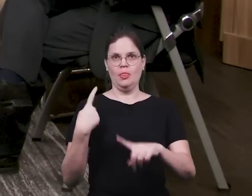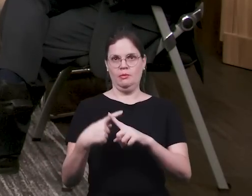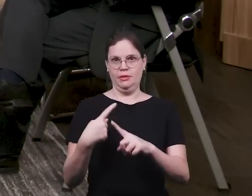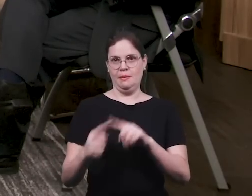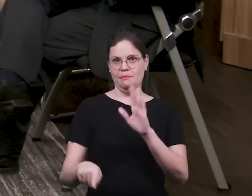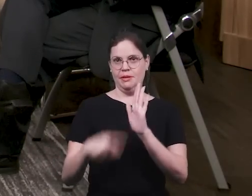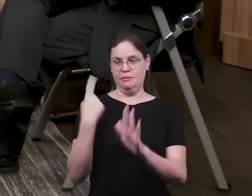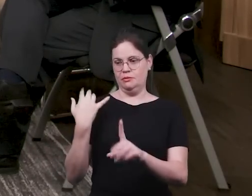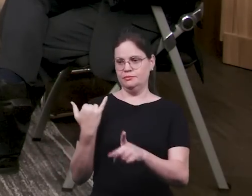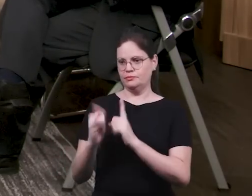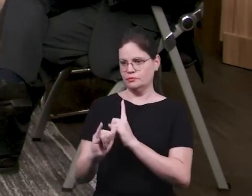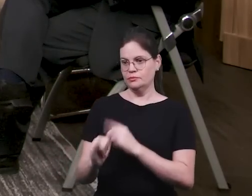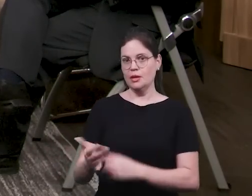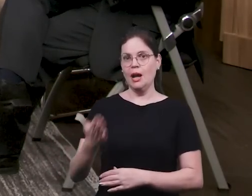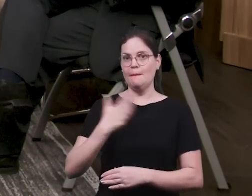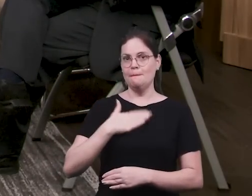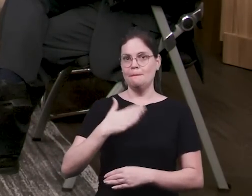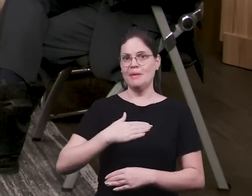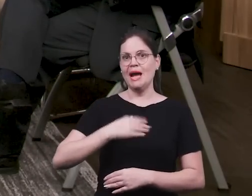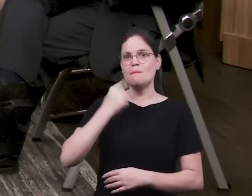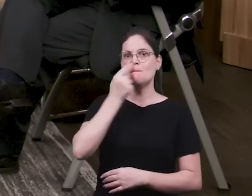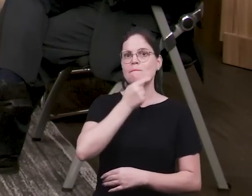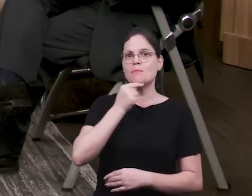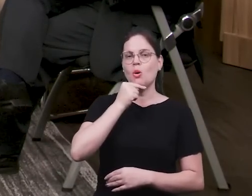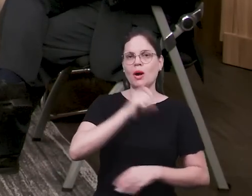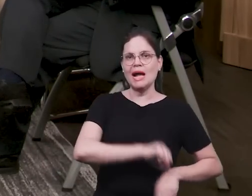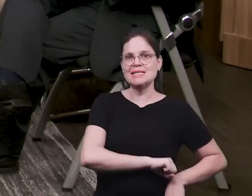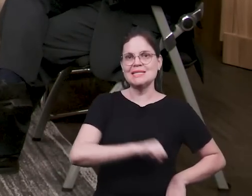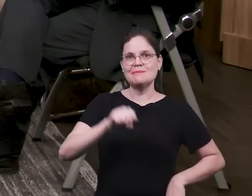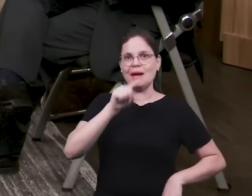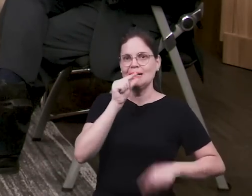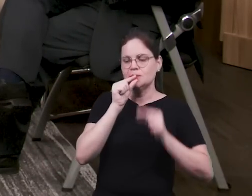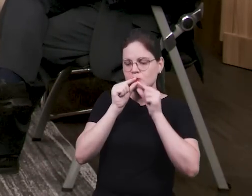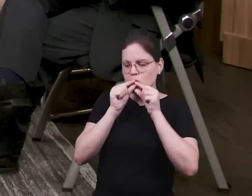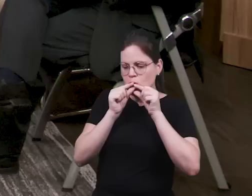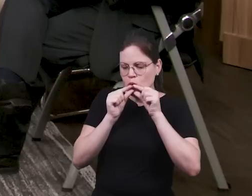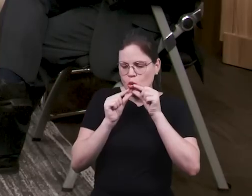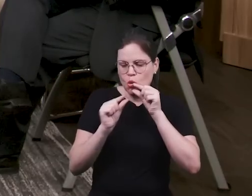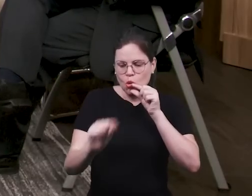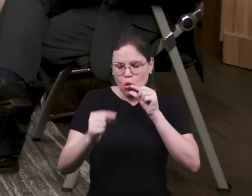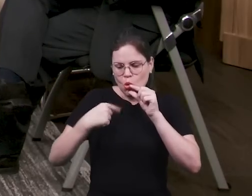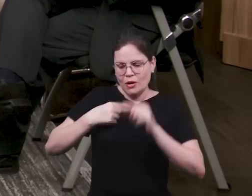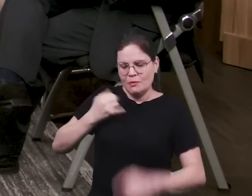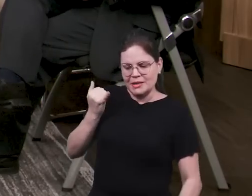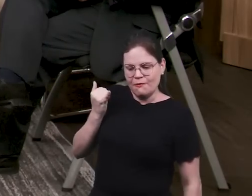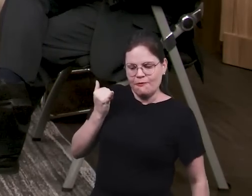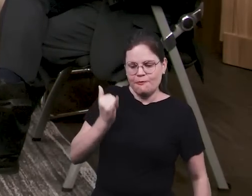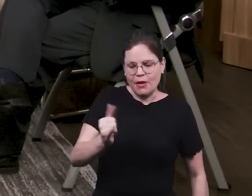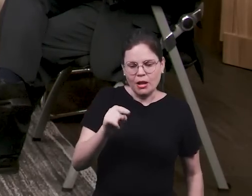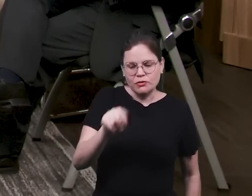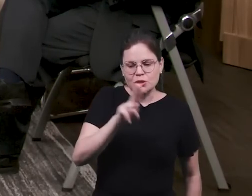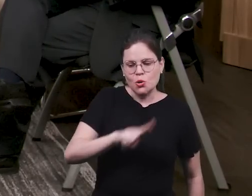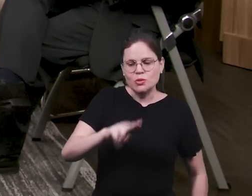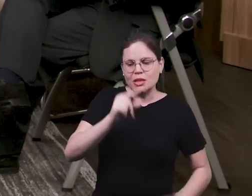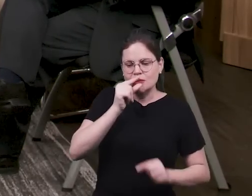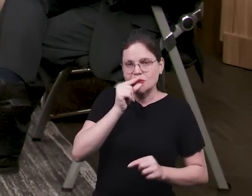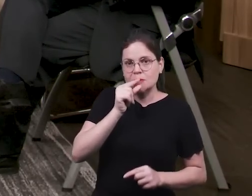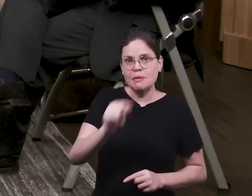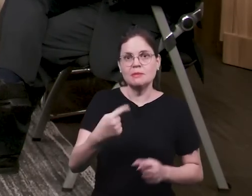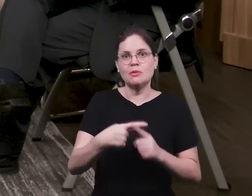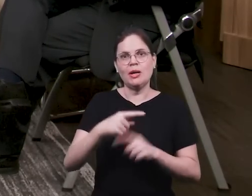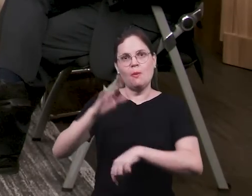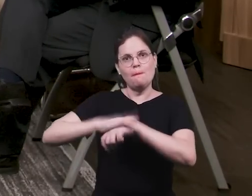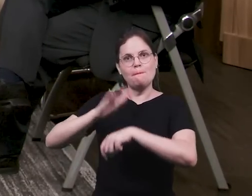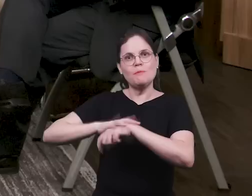ti com a espada da minha boca. Então, é a palavra mudando tudo outra vez. Entende? Agora é a boca do